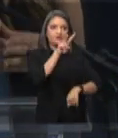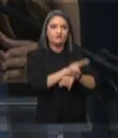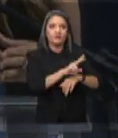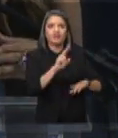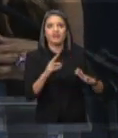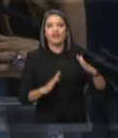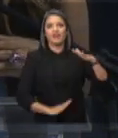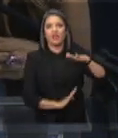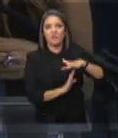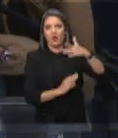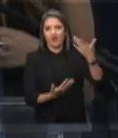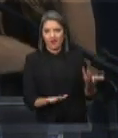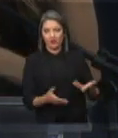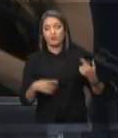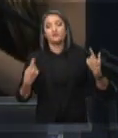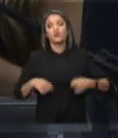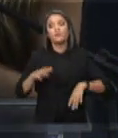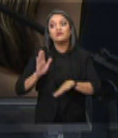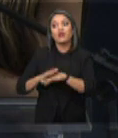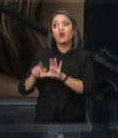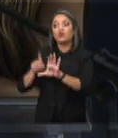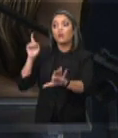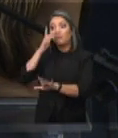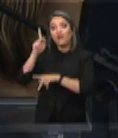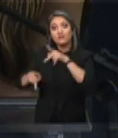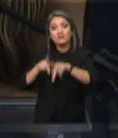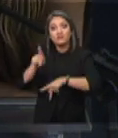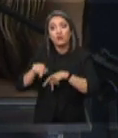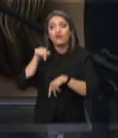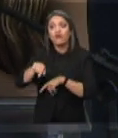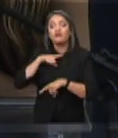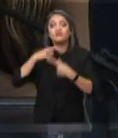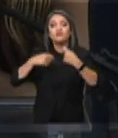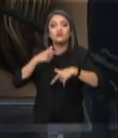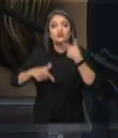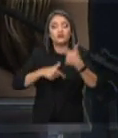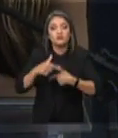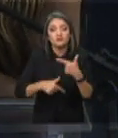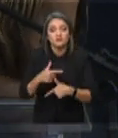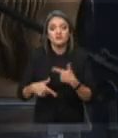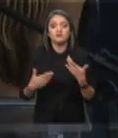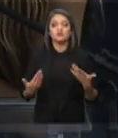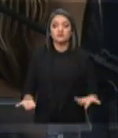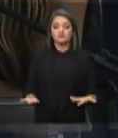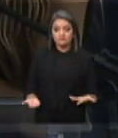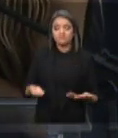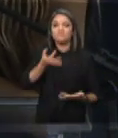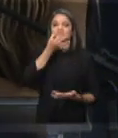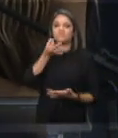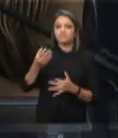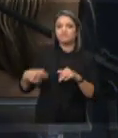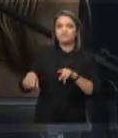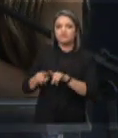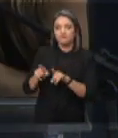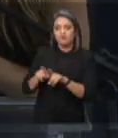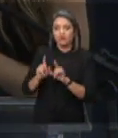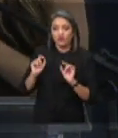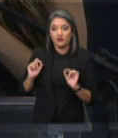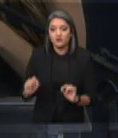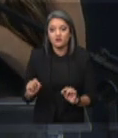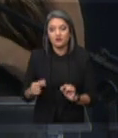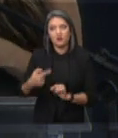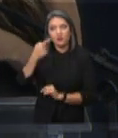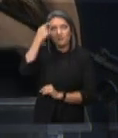a autonomia da população em situação de rua nós precisamos garantir a empregabilidade da população em situação de rua sugiro também a esta corte que